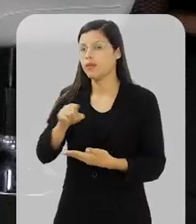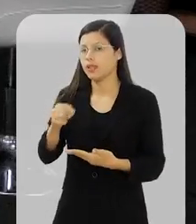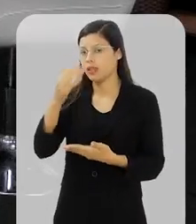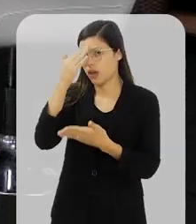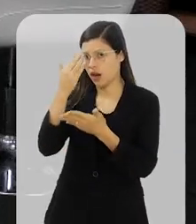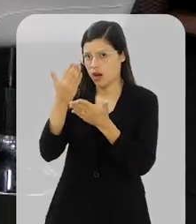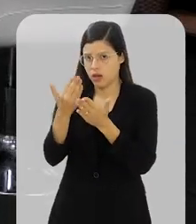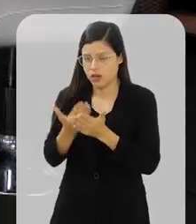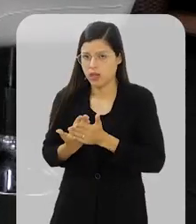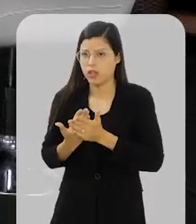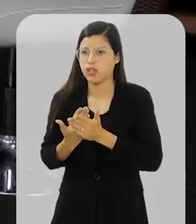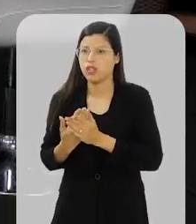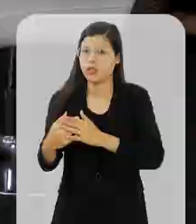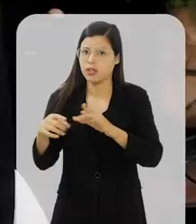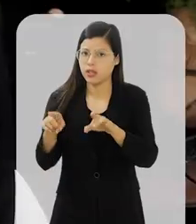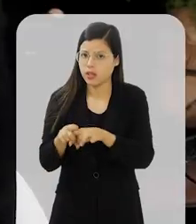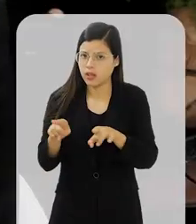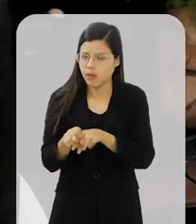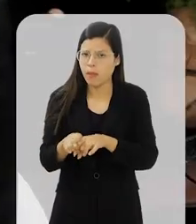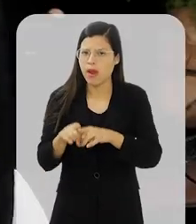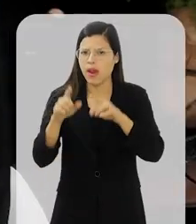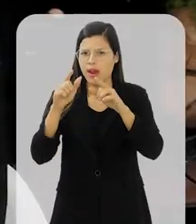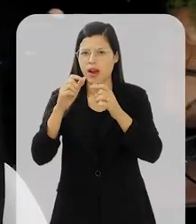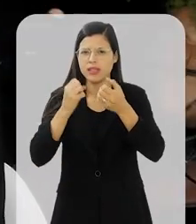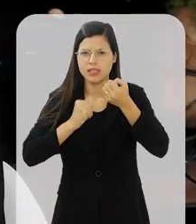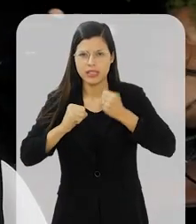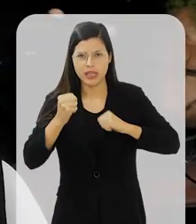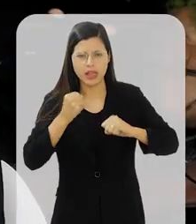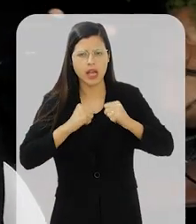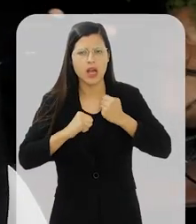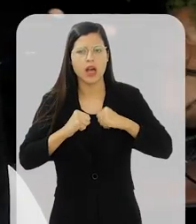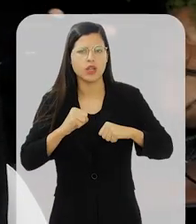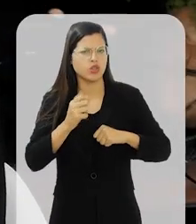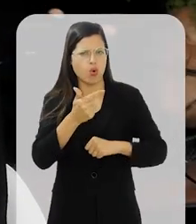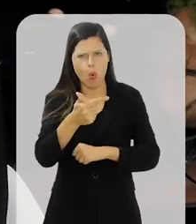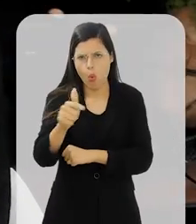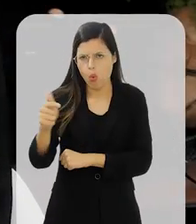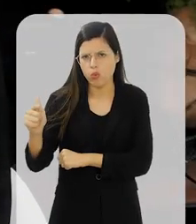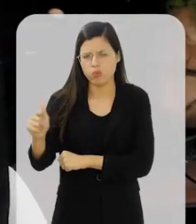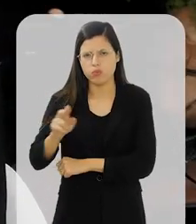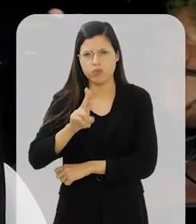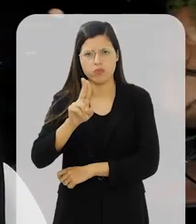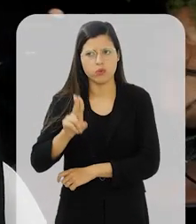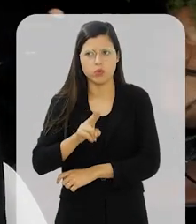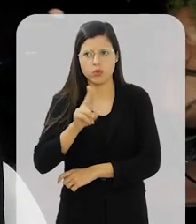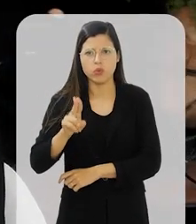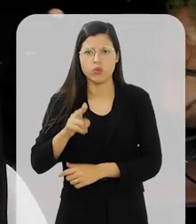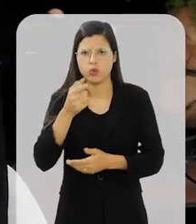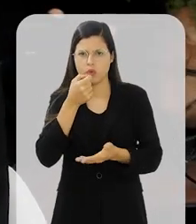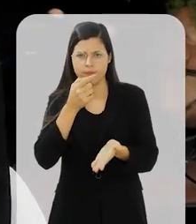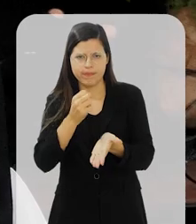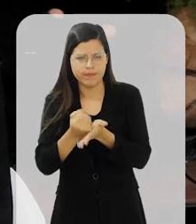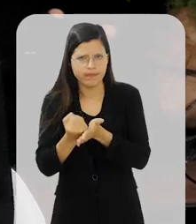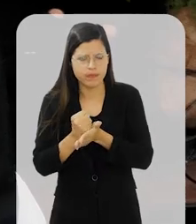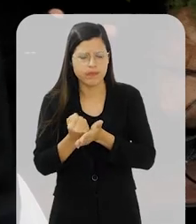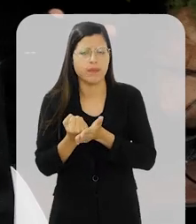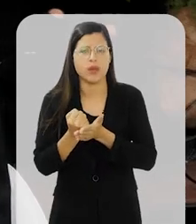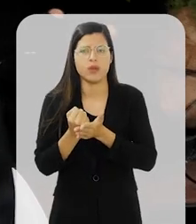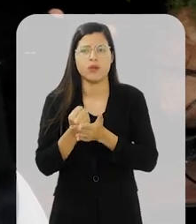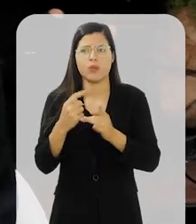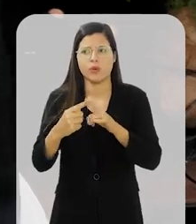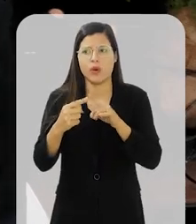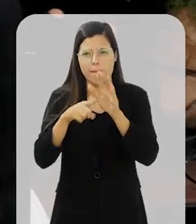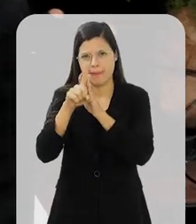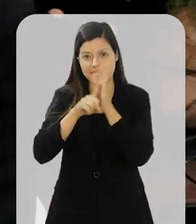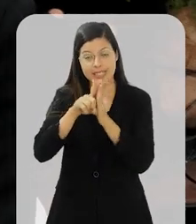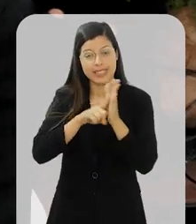acreditam que ele, além da questão da ansiedade, ele também teria outras aplicações farmacológicas? Porque eu dei